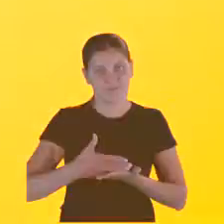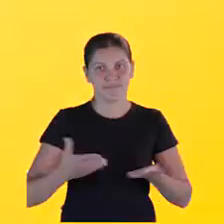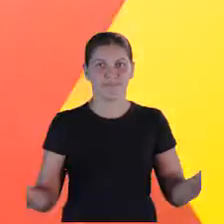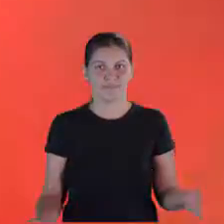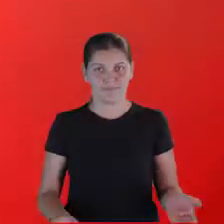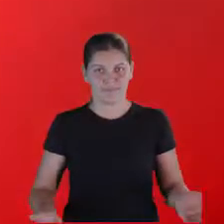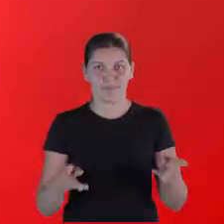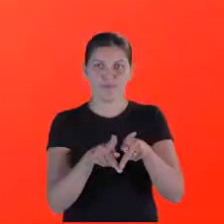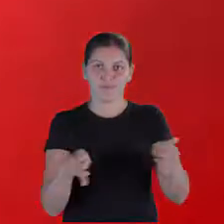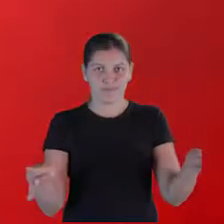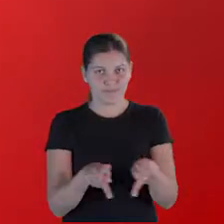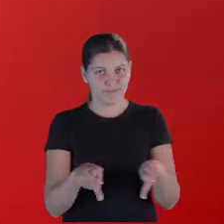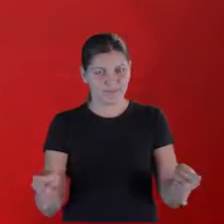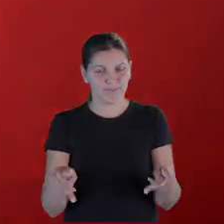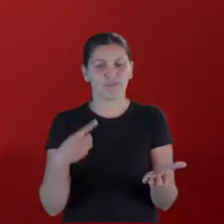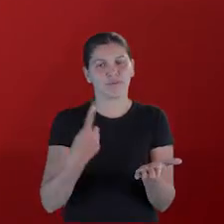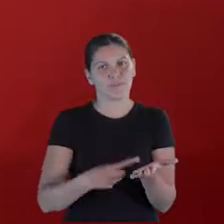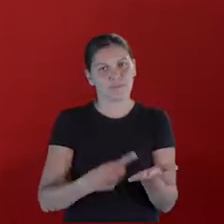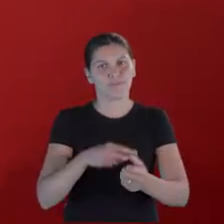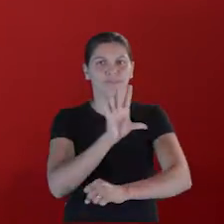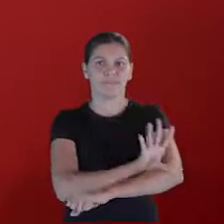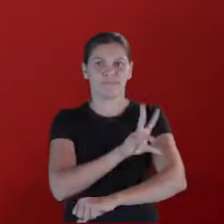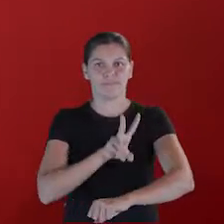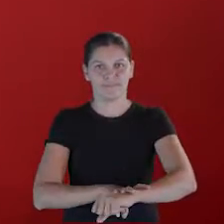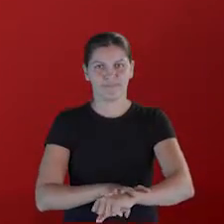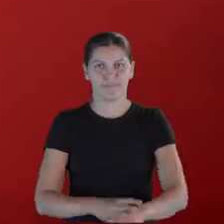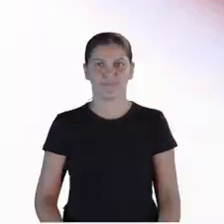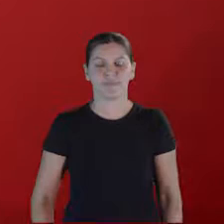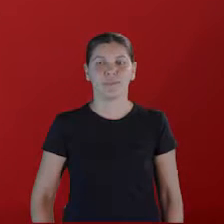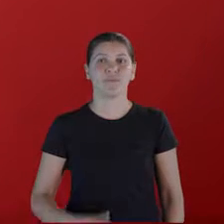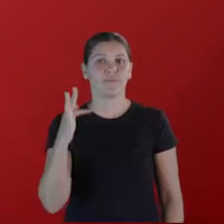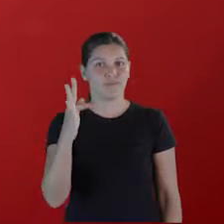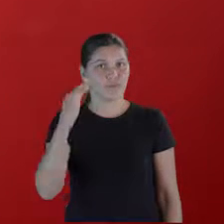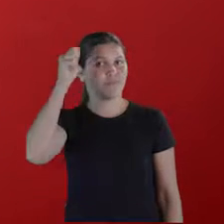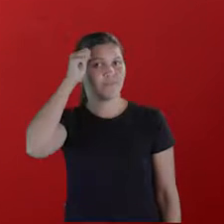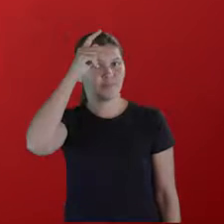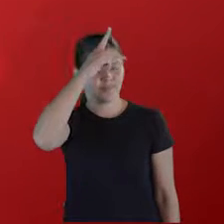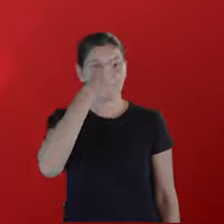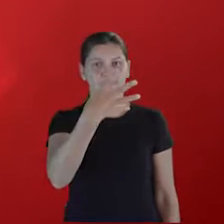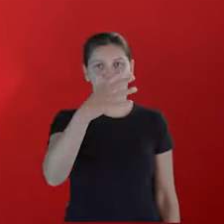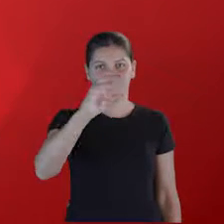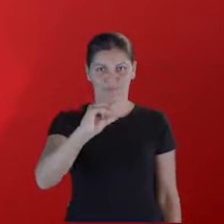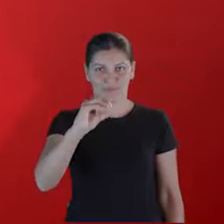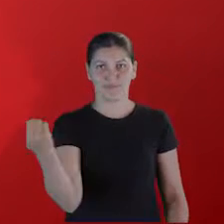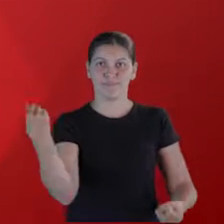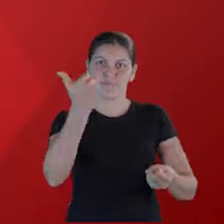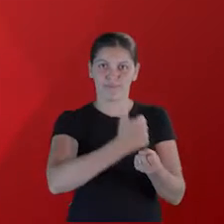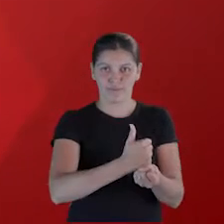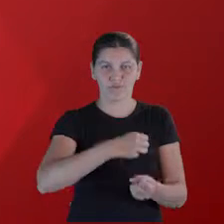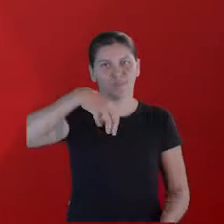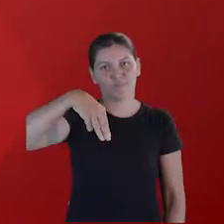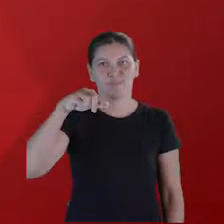Está começando agora o programa da coligação Compromisso com Campo Verde. Fábio Prefeito 40. Vice